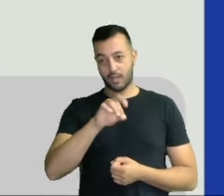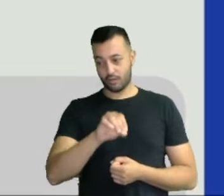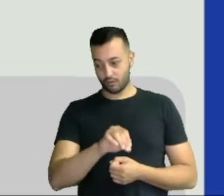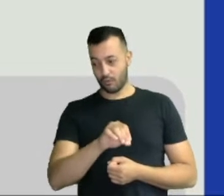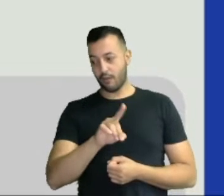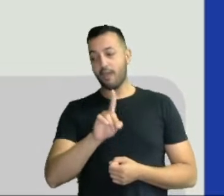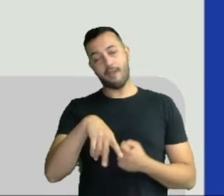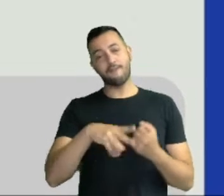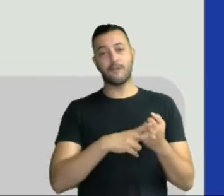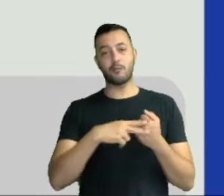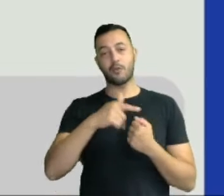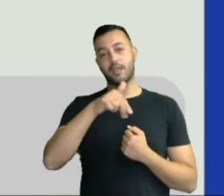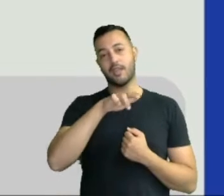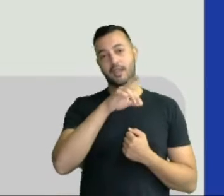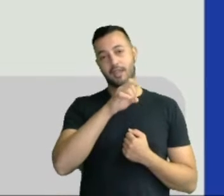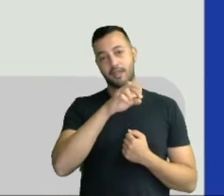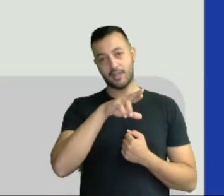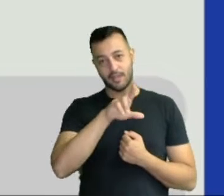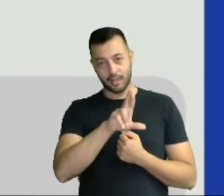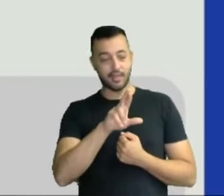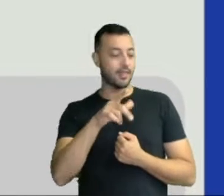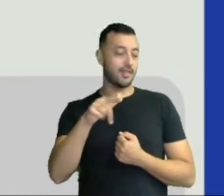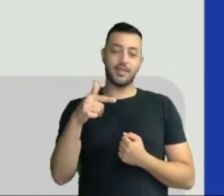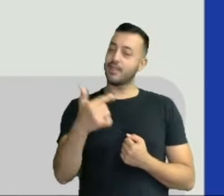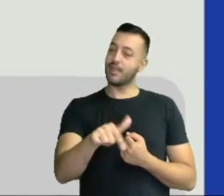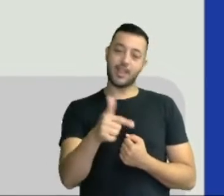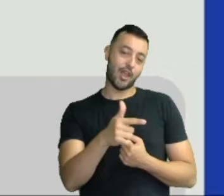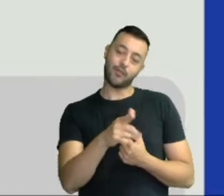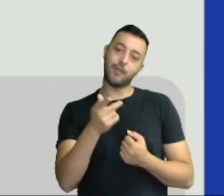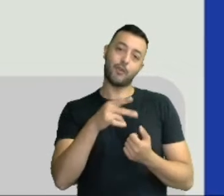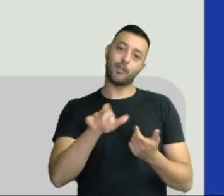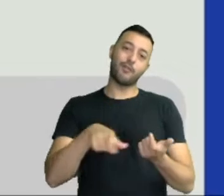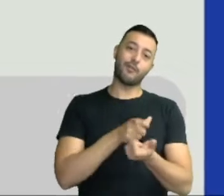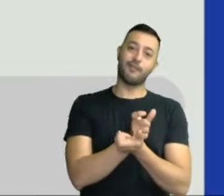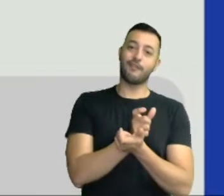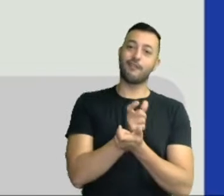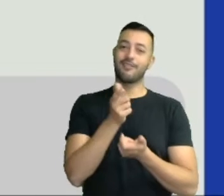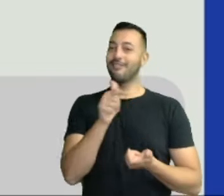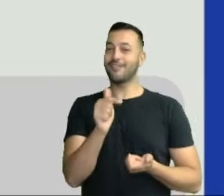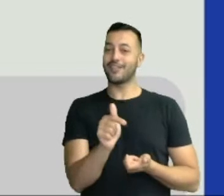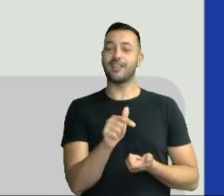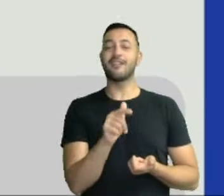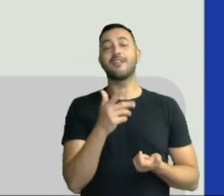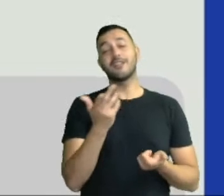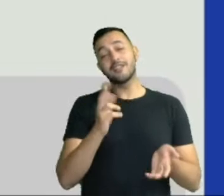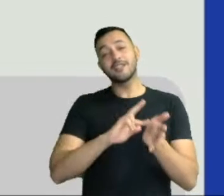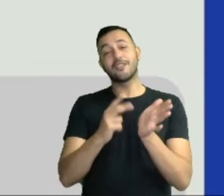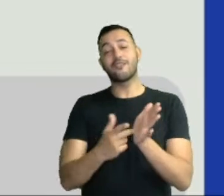quedar, não tem o pronome átono. E aí significa eu